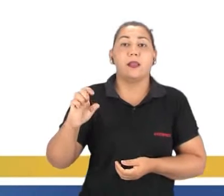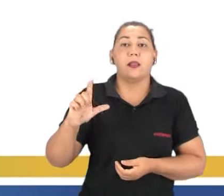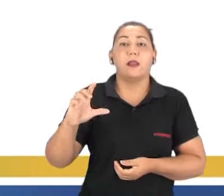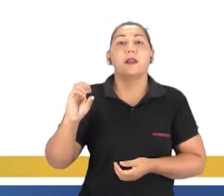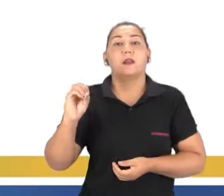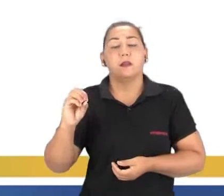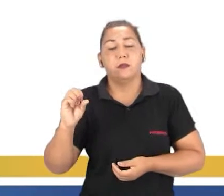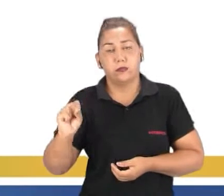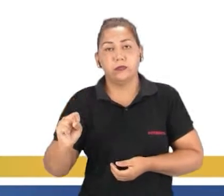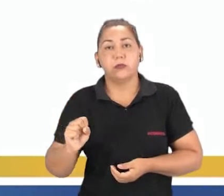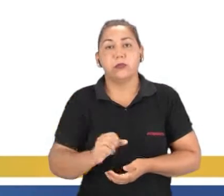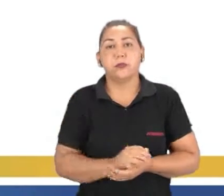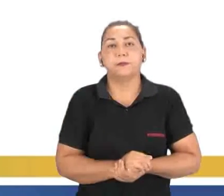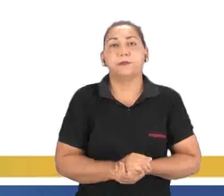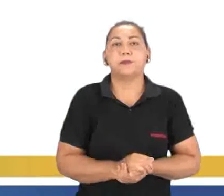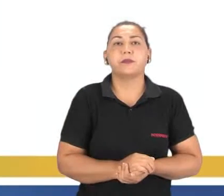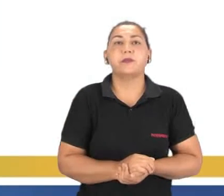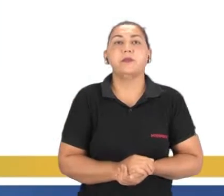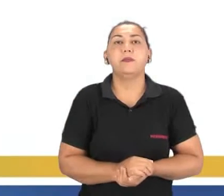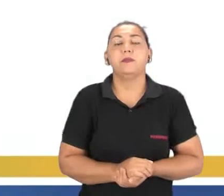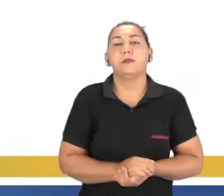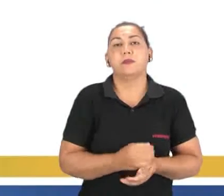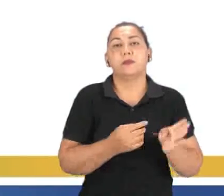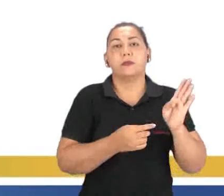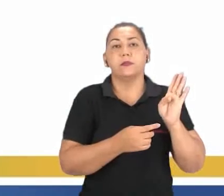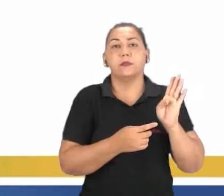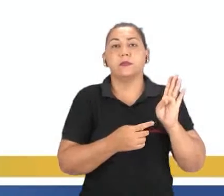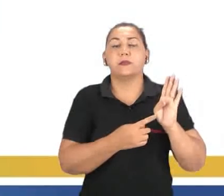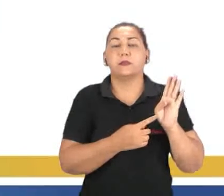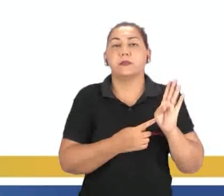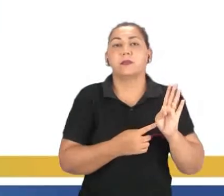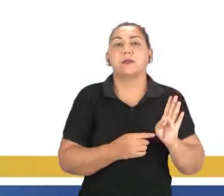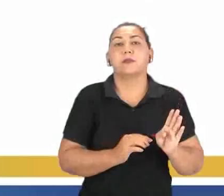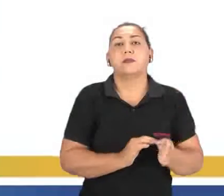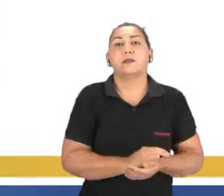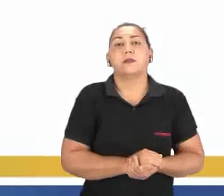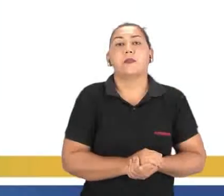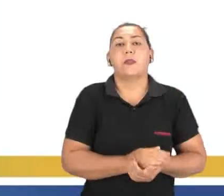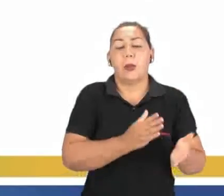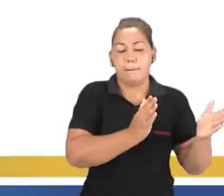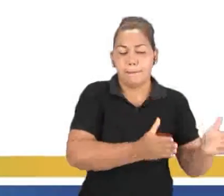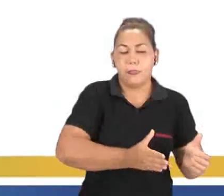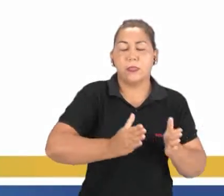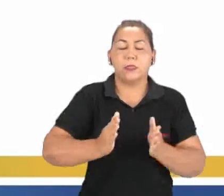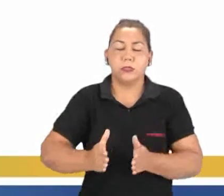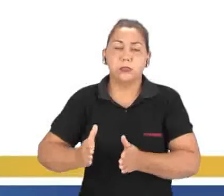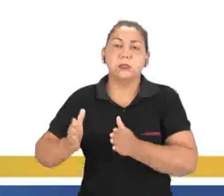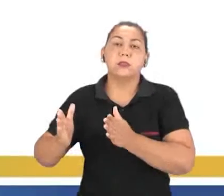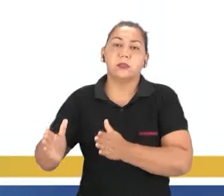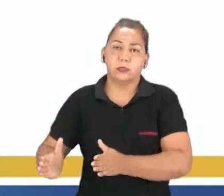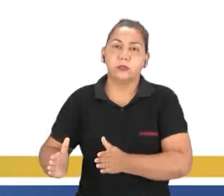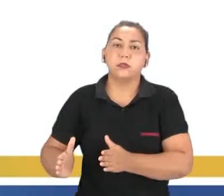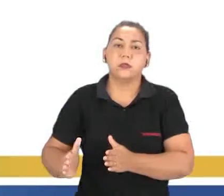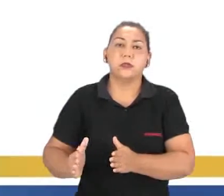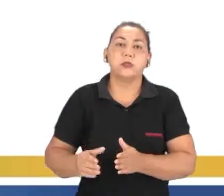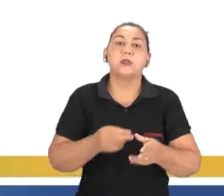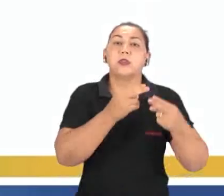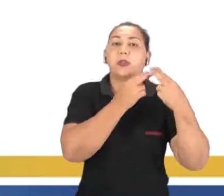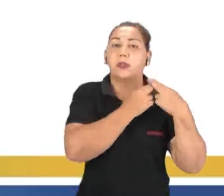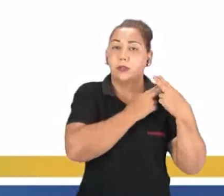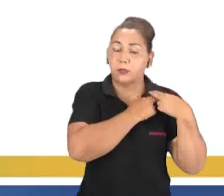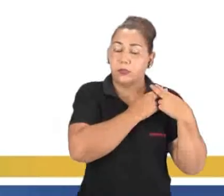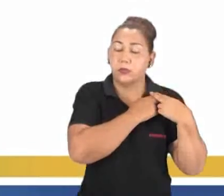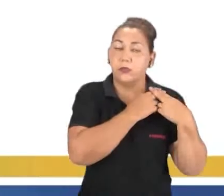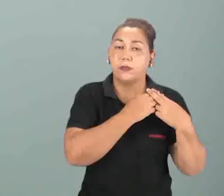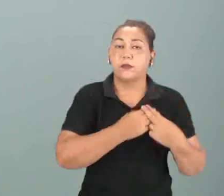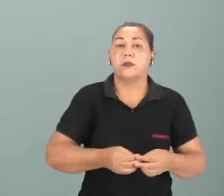letra B, o processo que é responsável pela separação desses genes, desses fatores durante a formação dos gametas, é a